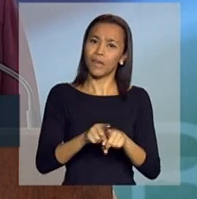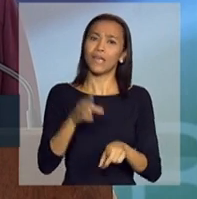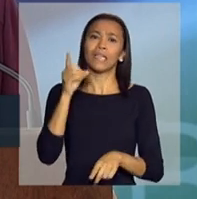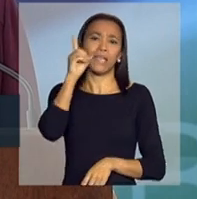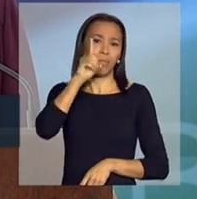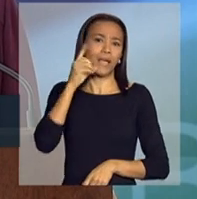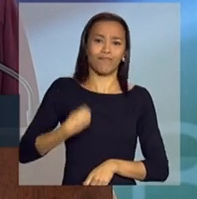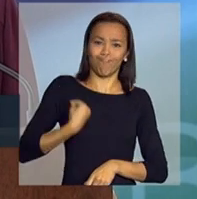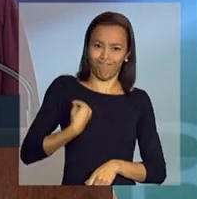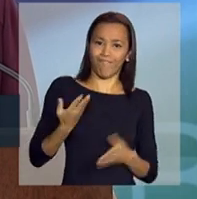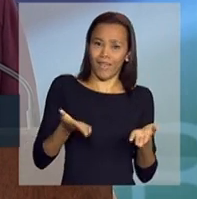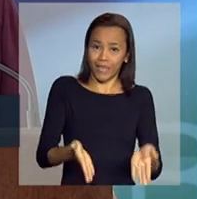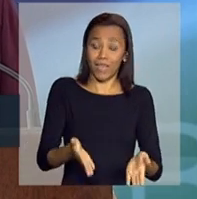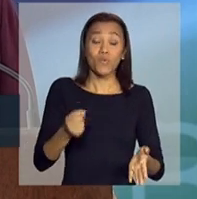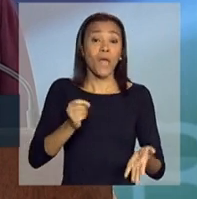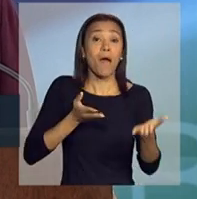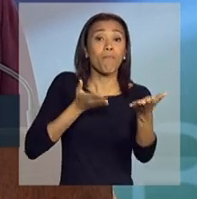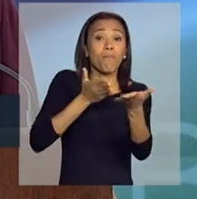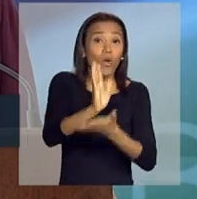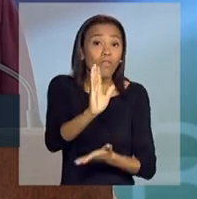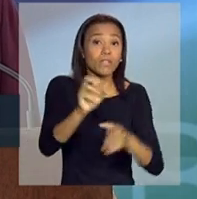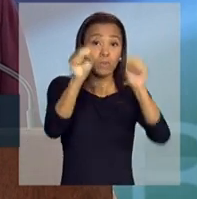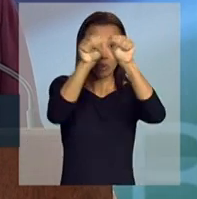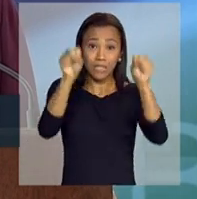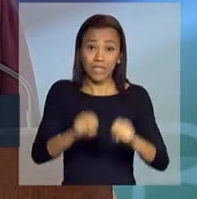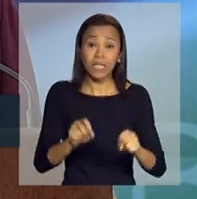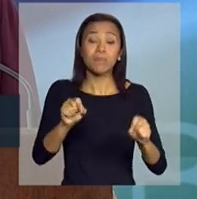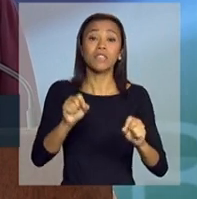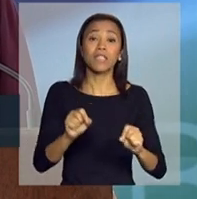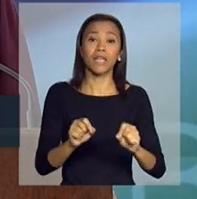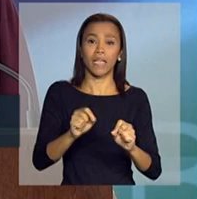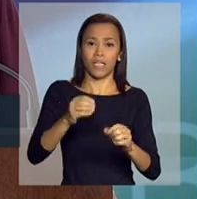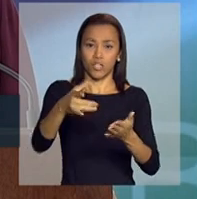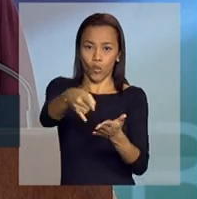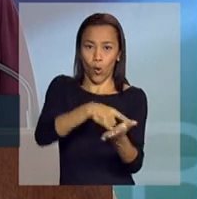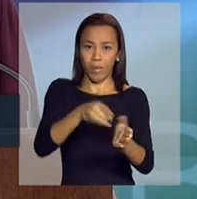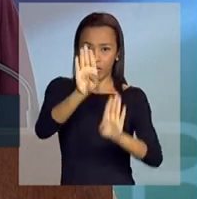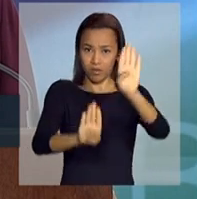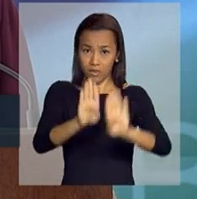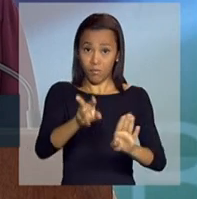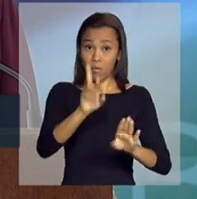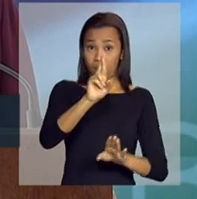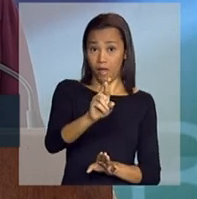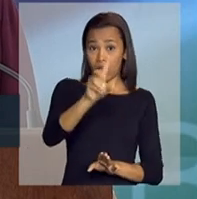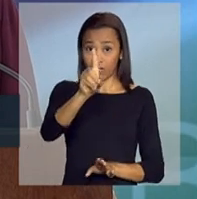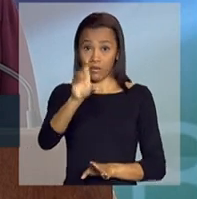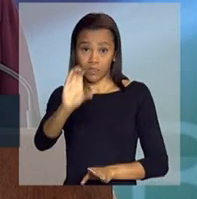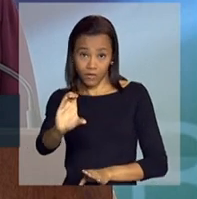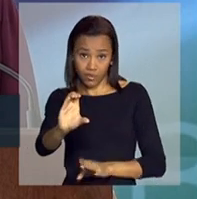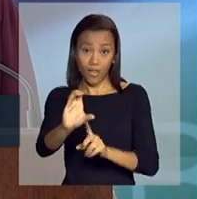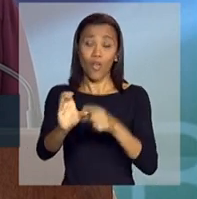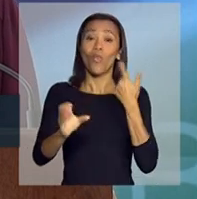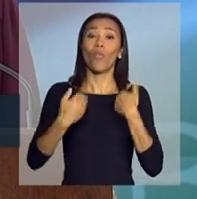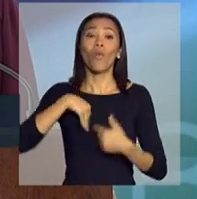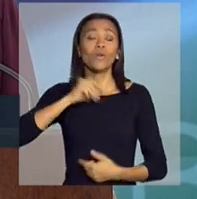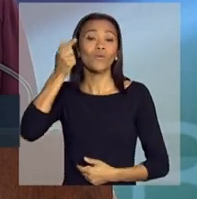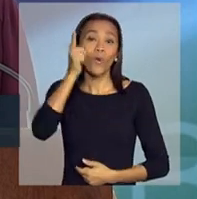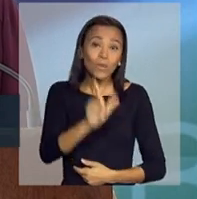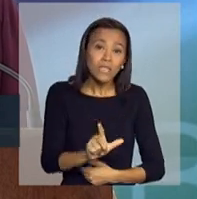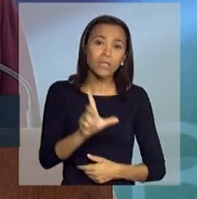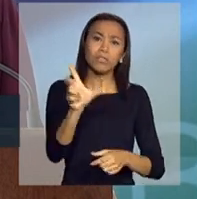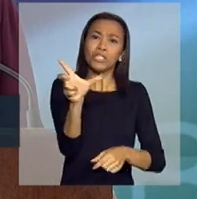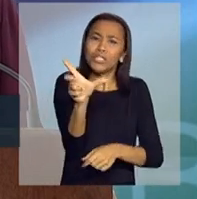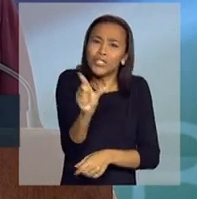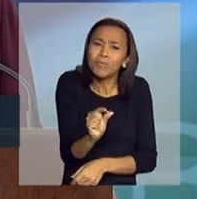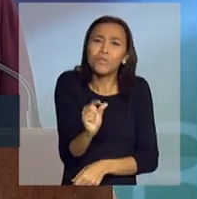a aprovação do sistema de licitação por RDC. Nós conseguimos